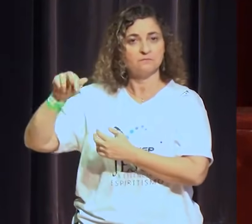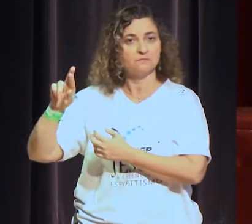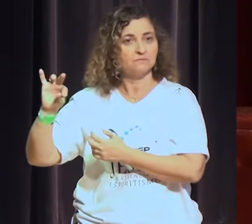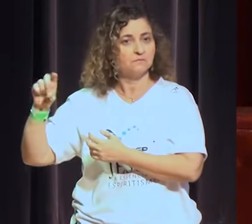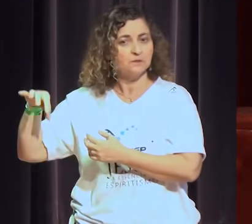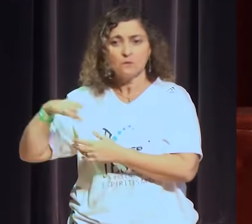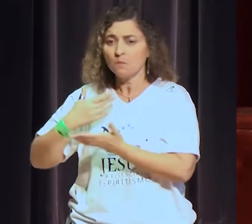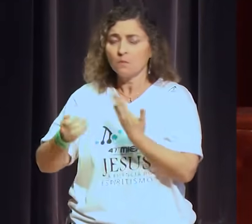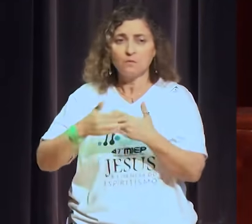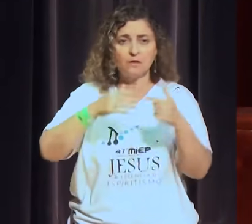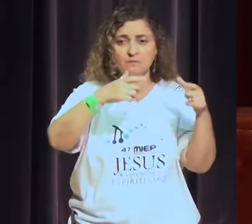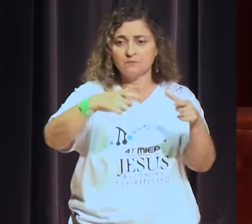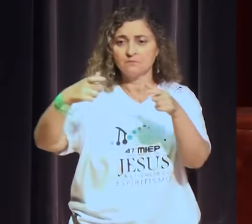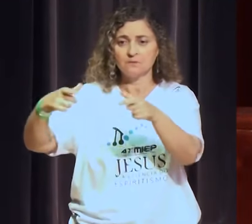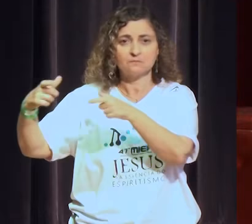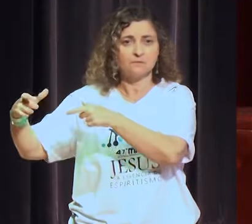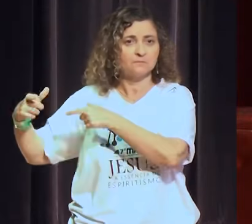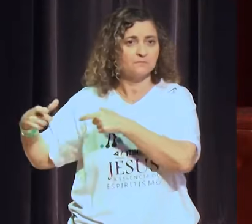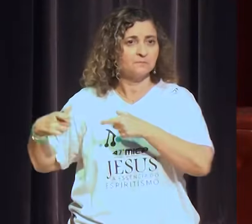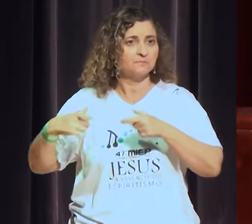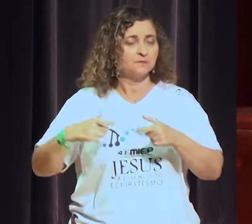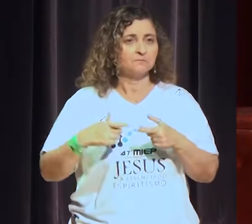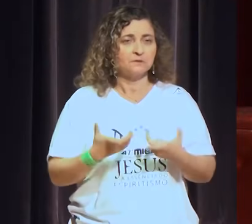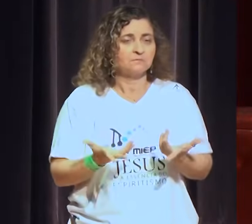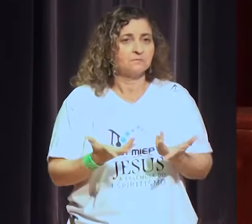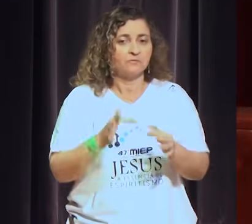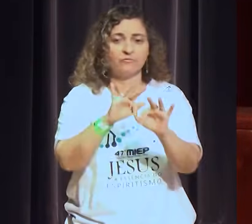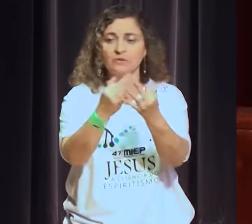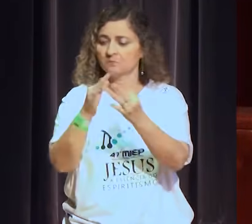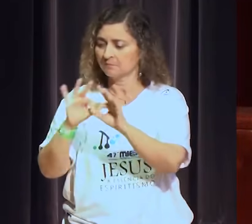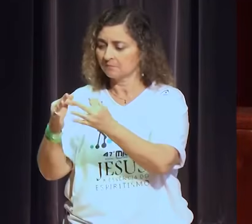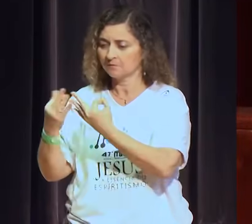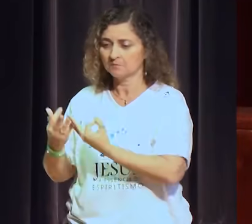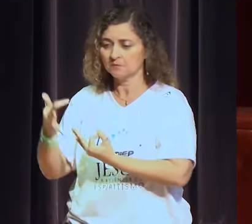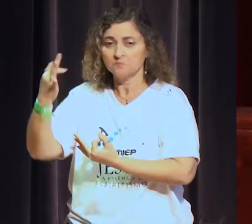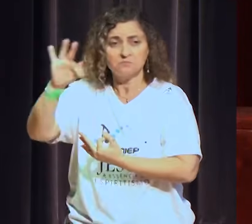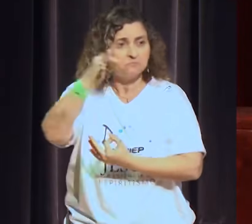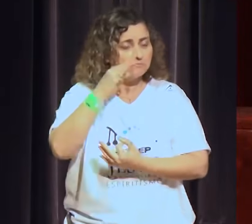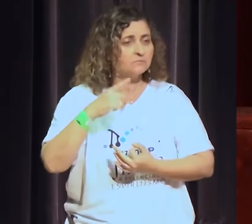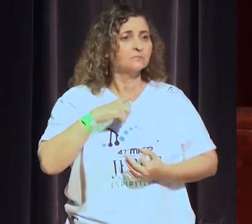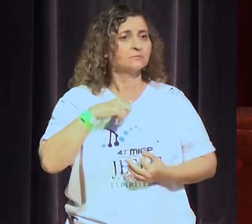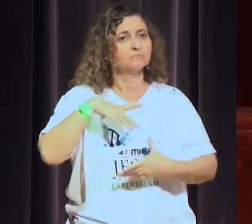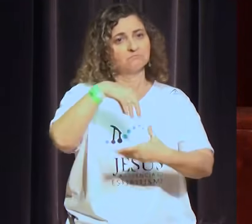Korngold? Nossa, ficou chique, né? Korngold é um sobrenome bonito.